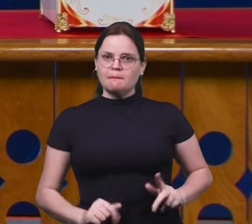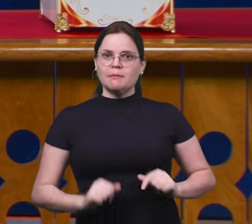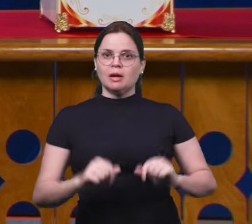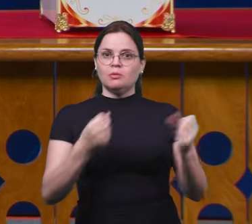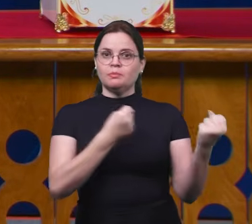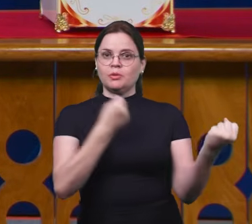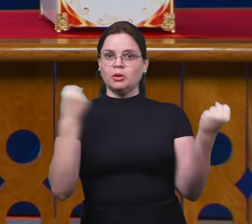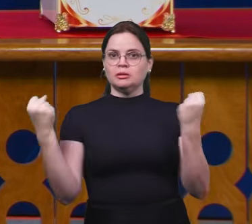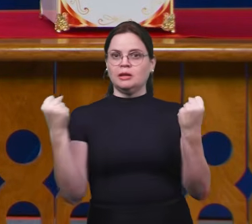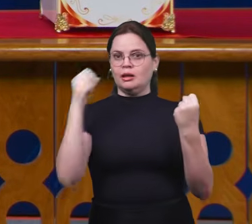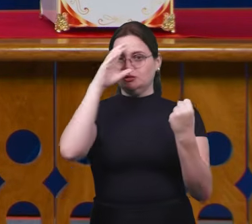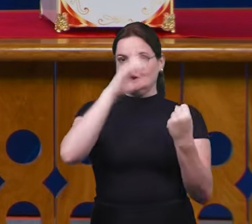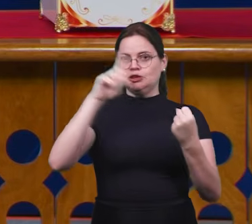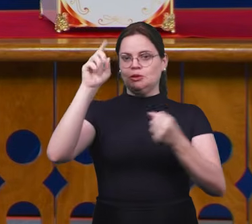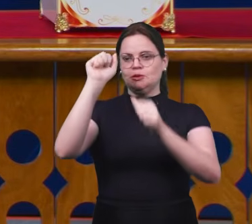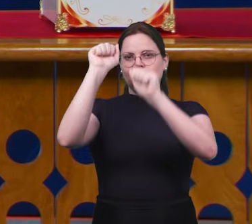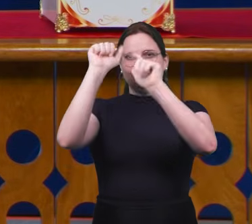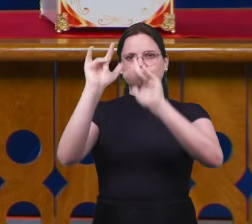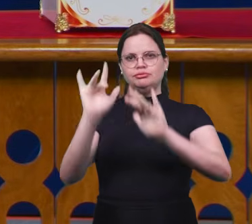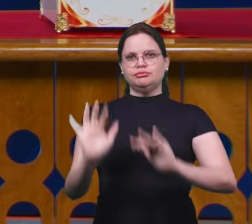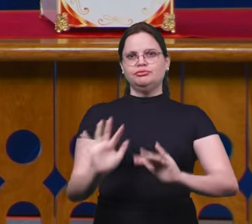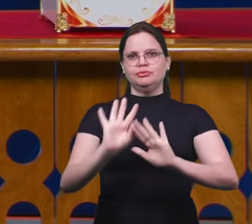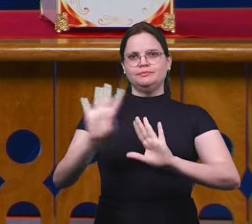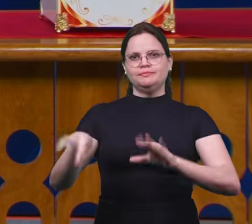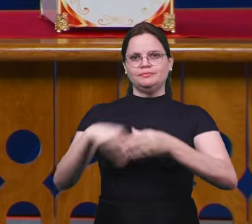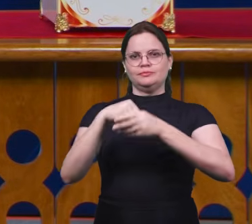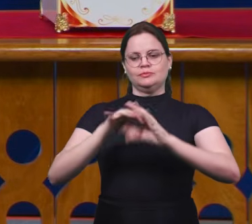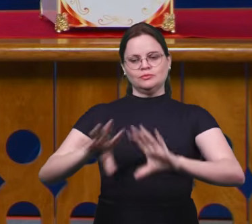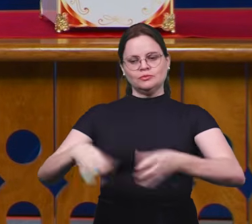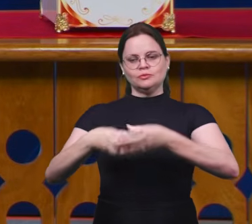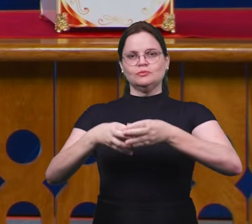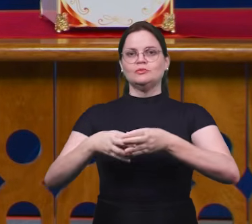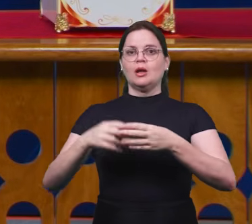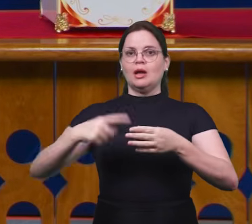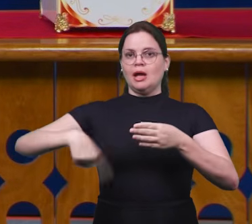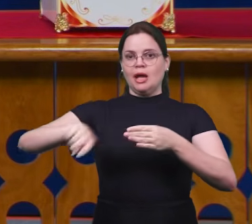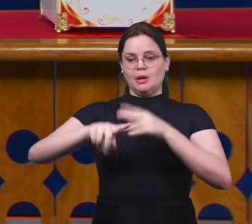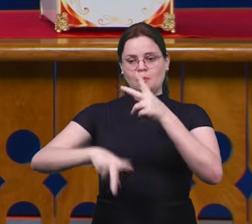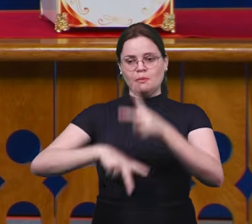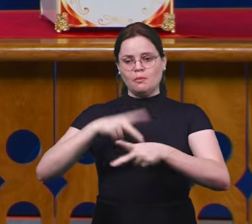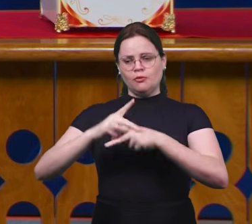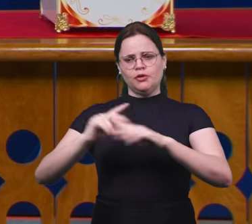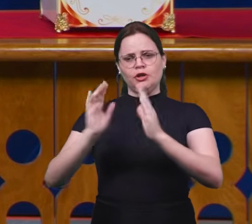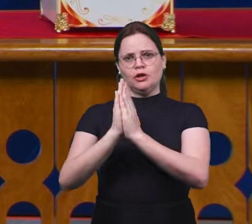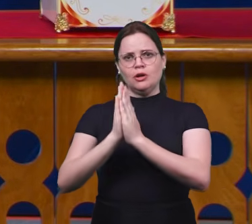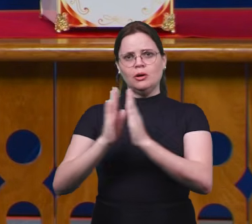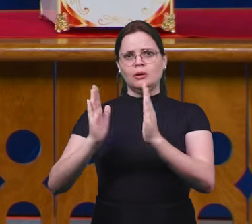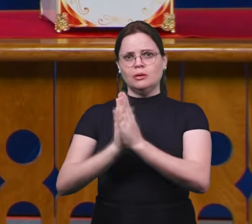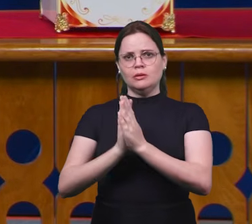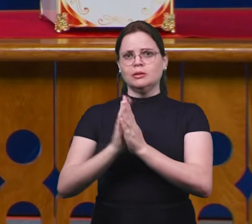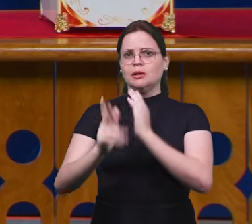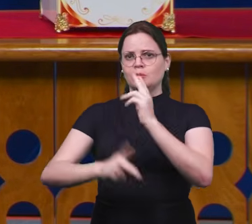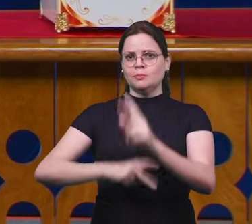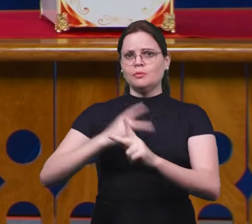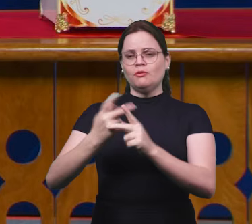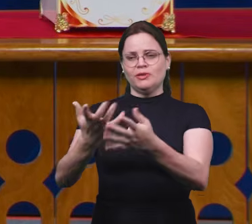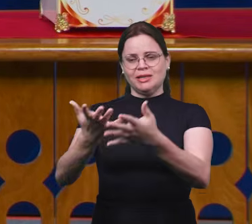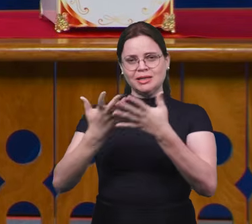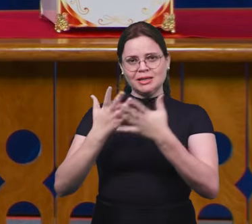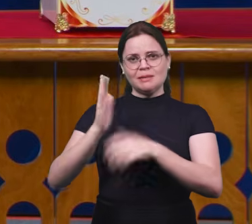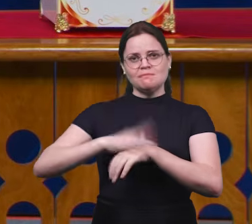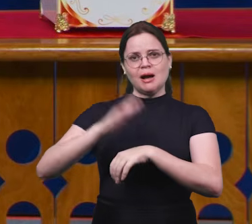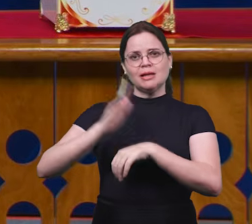que desceu sobre a vida da igreja. Um povo orando, um povo voltando à